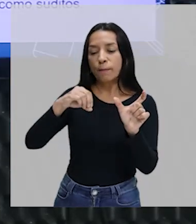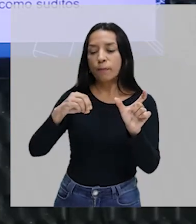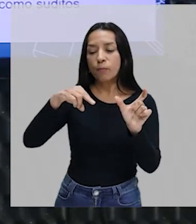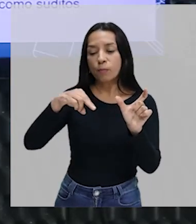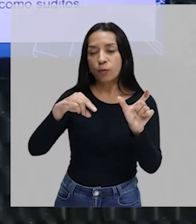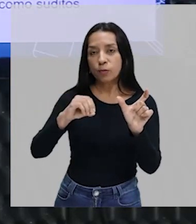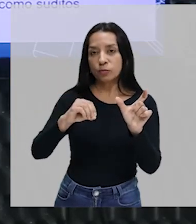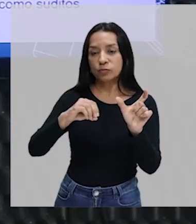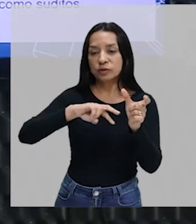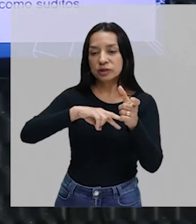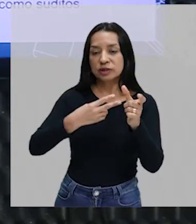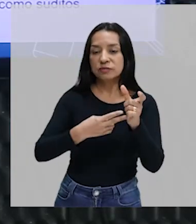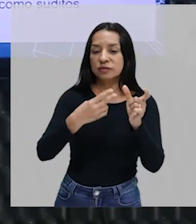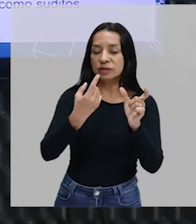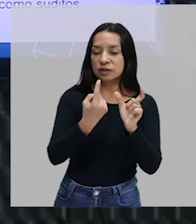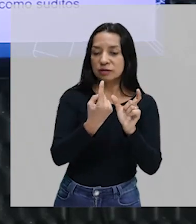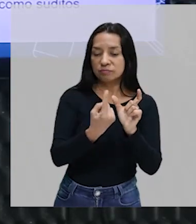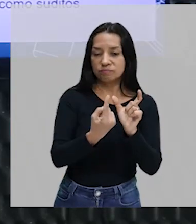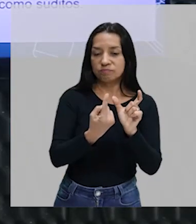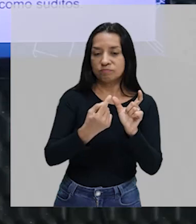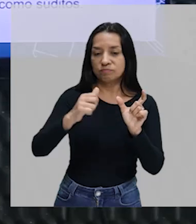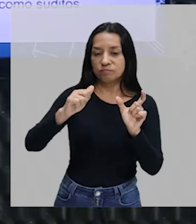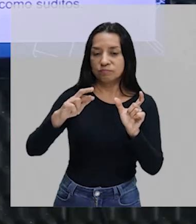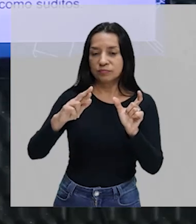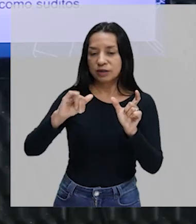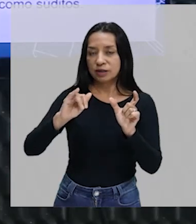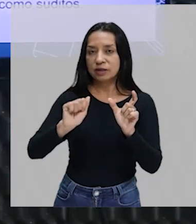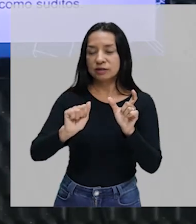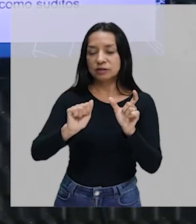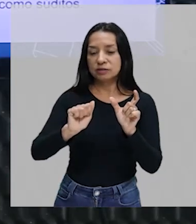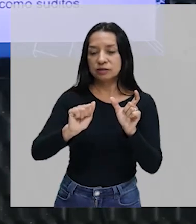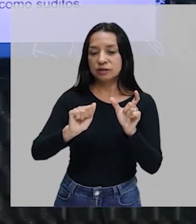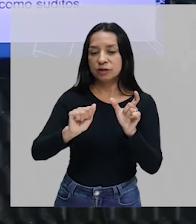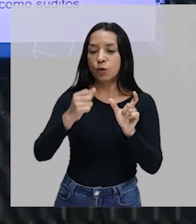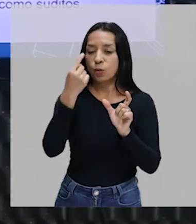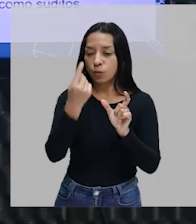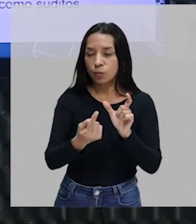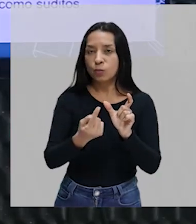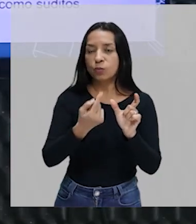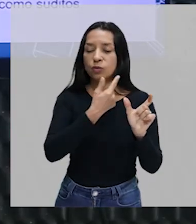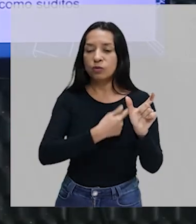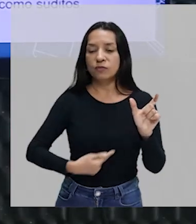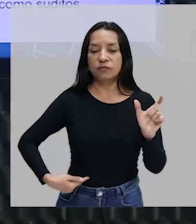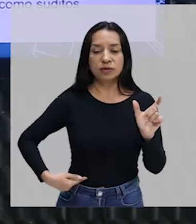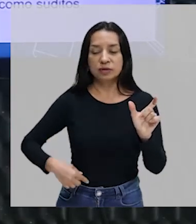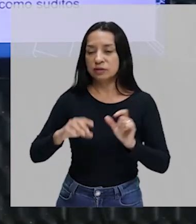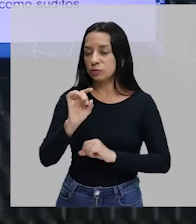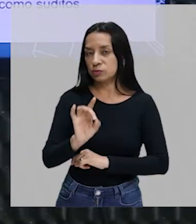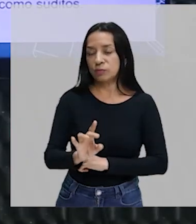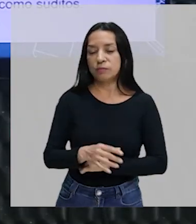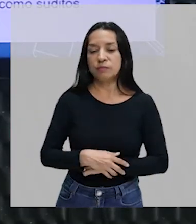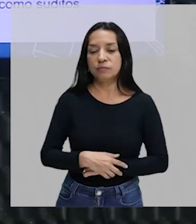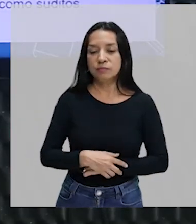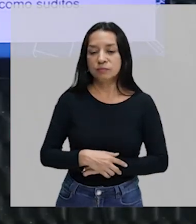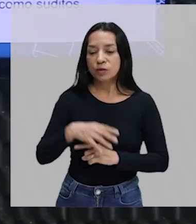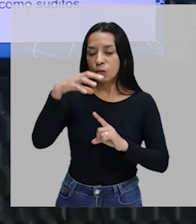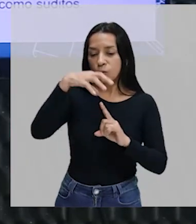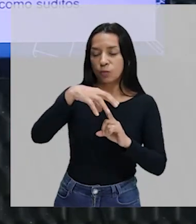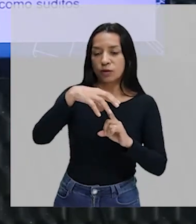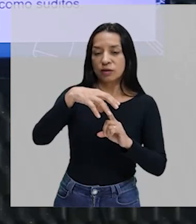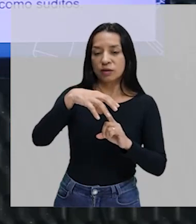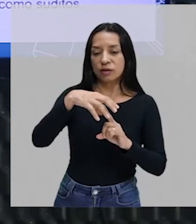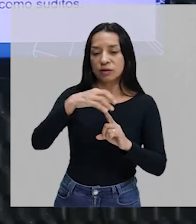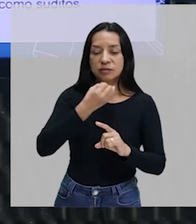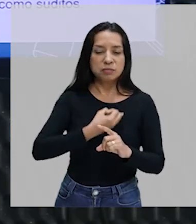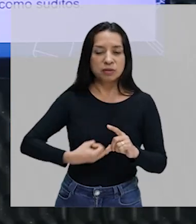monarquia, um governa, é o governo de apenas uma pessoa, do rei, do imperador, do